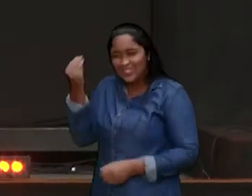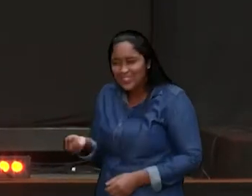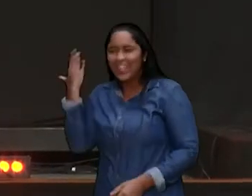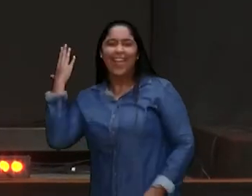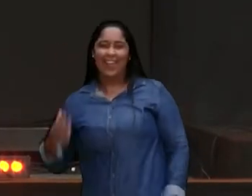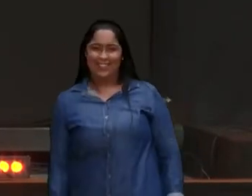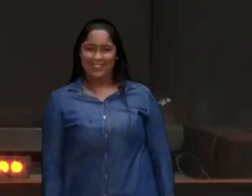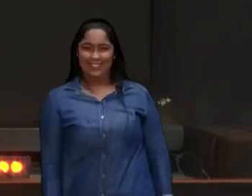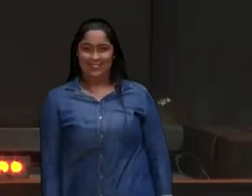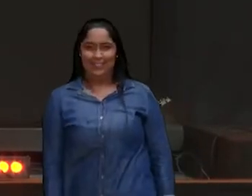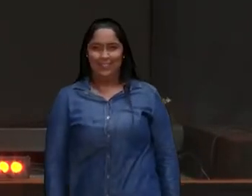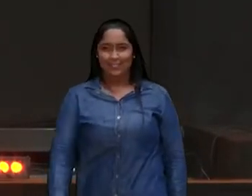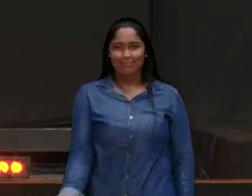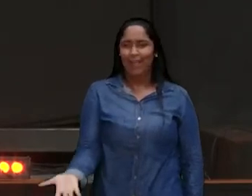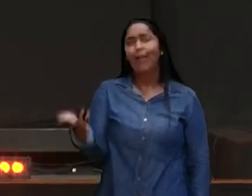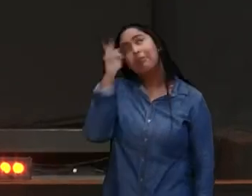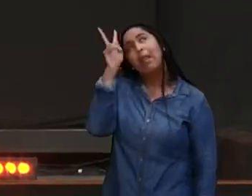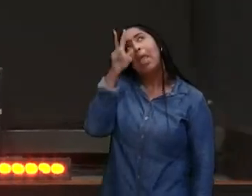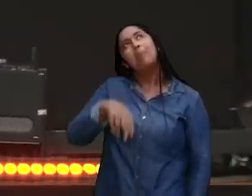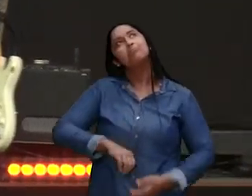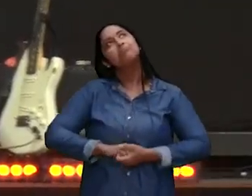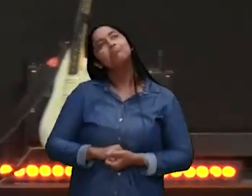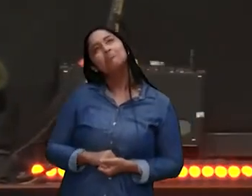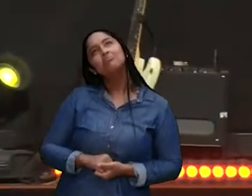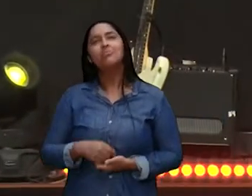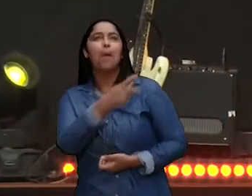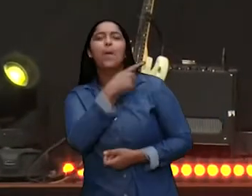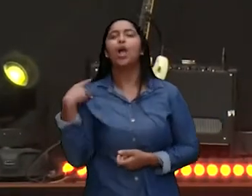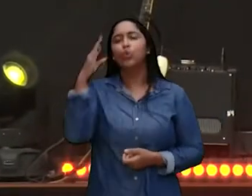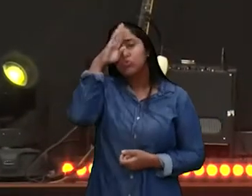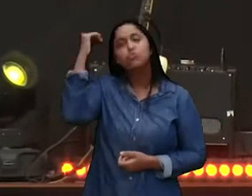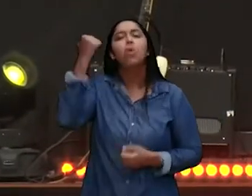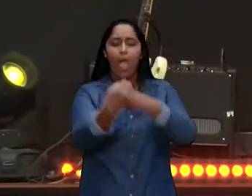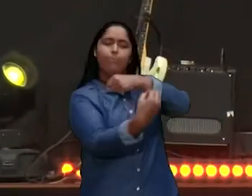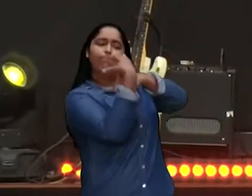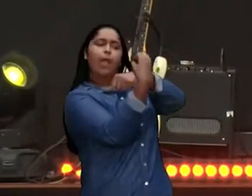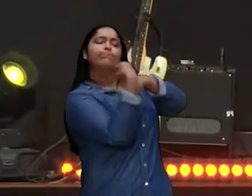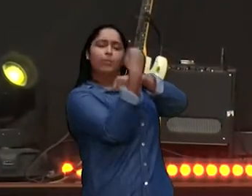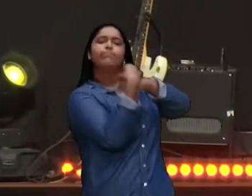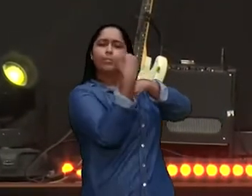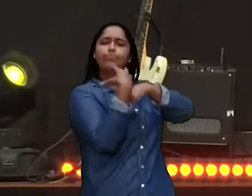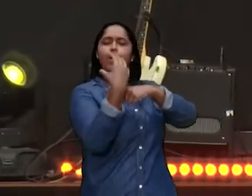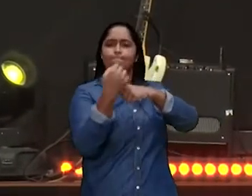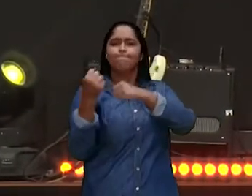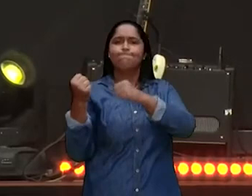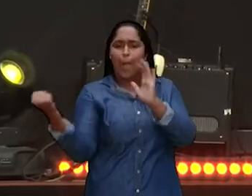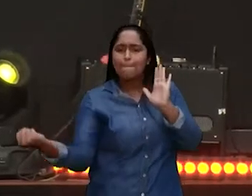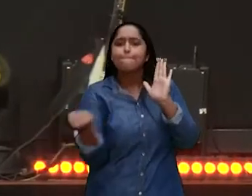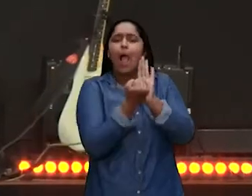lembra camisa sertaneja tava lá a cola forte Impacto emocional